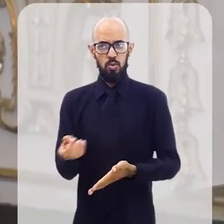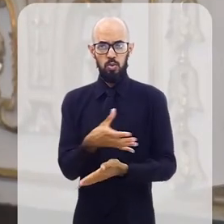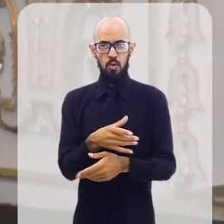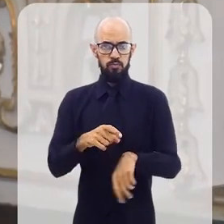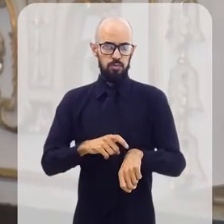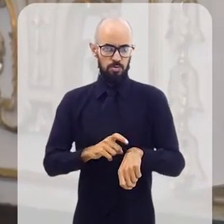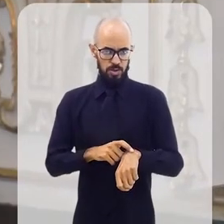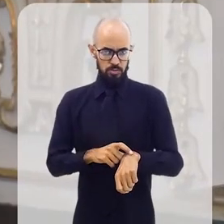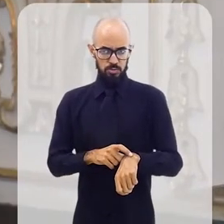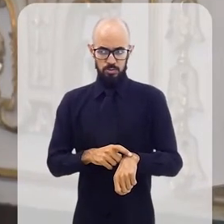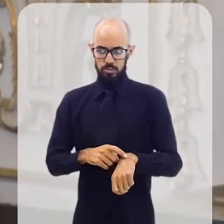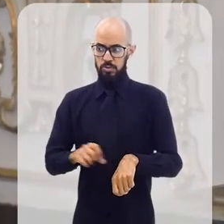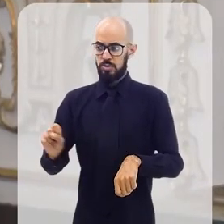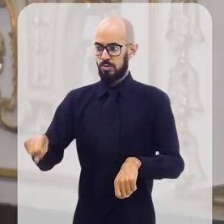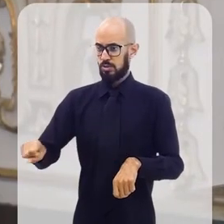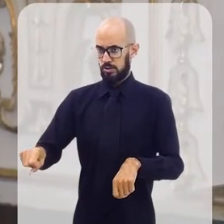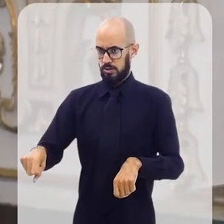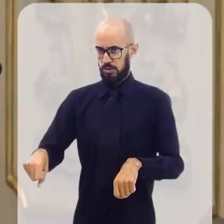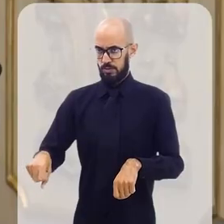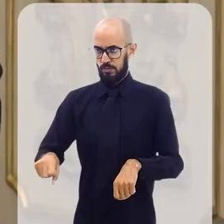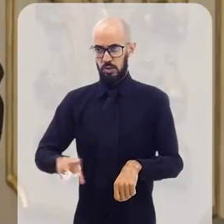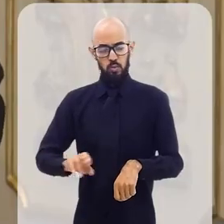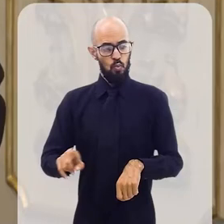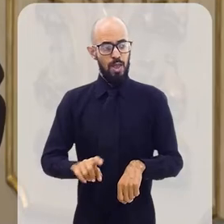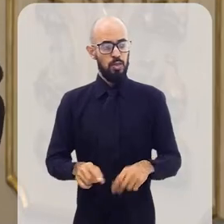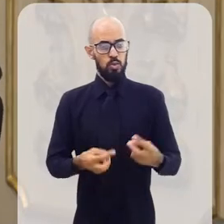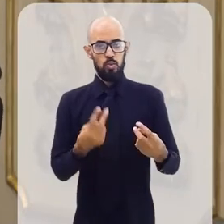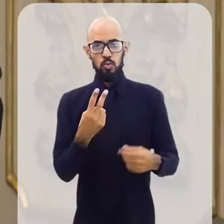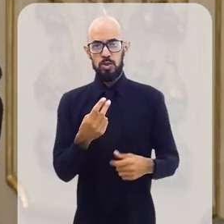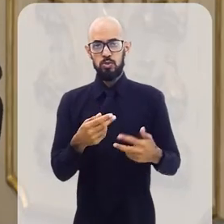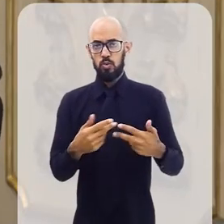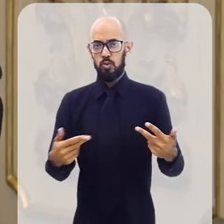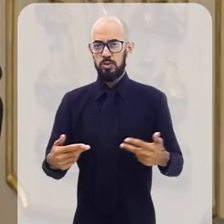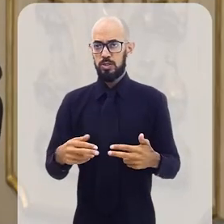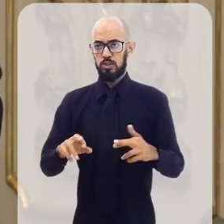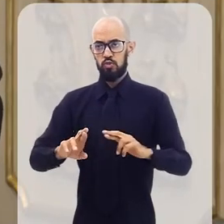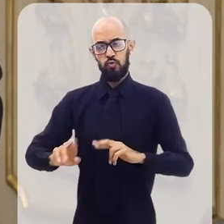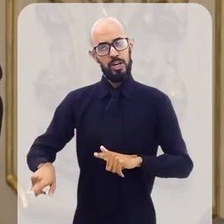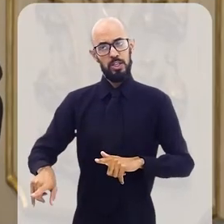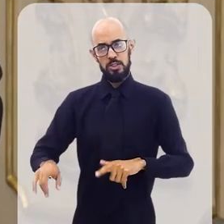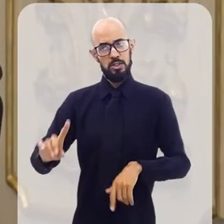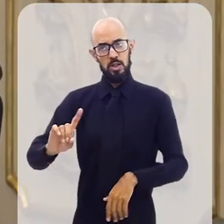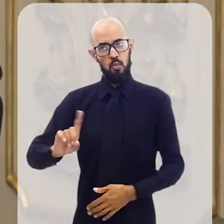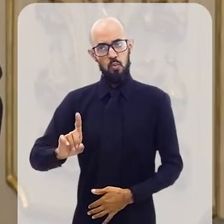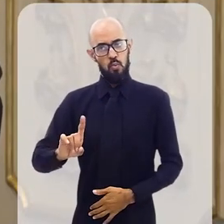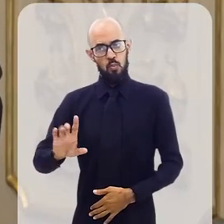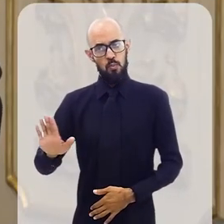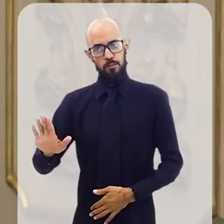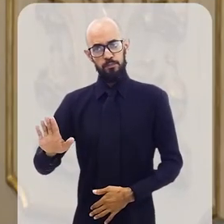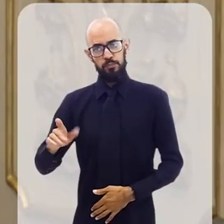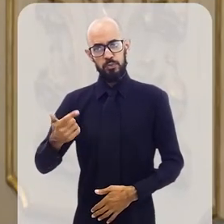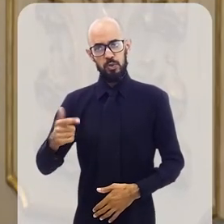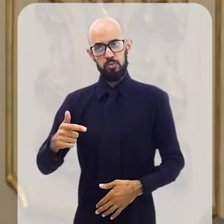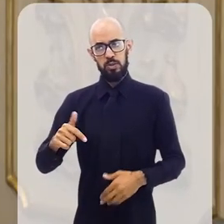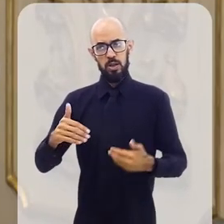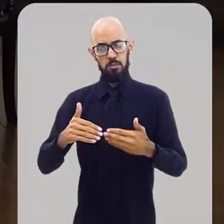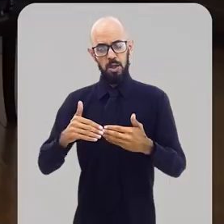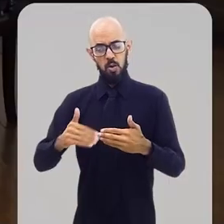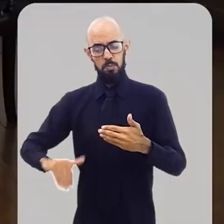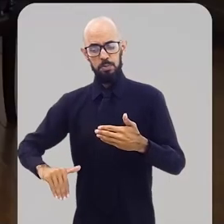começar um novo ciclo sim eu não são dois sacramentos que se opoem você amo ah não ah essa